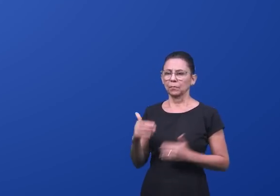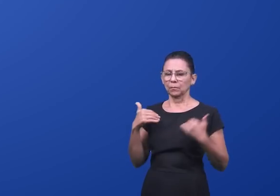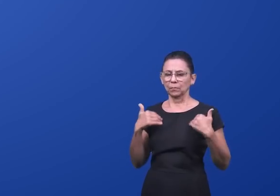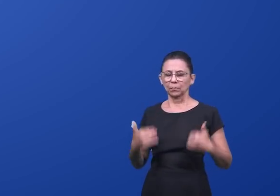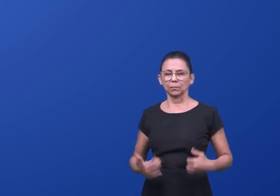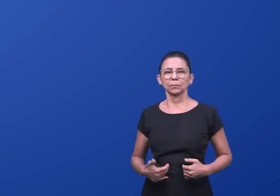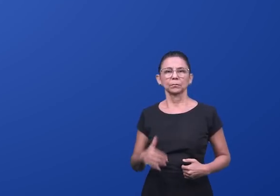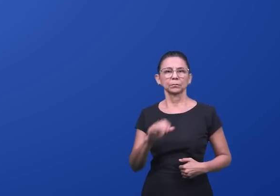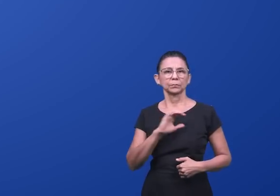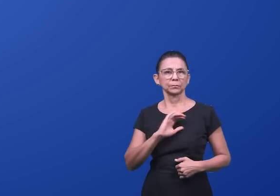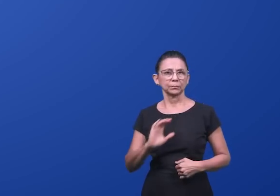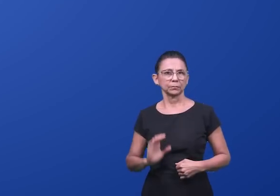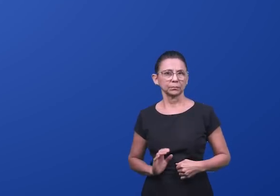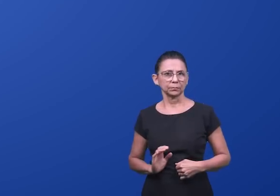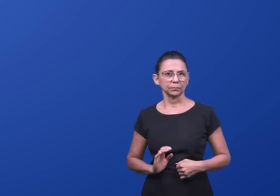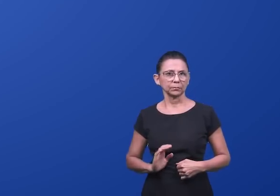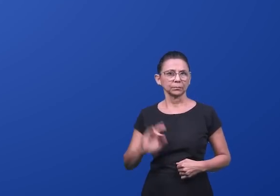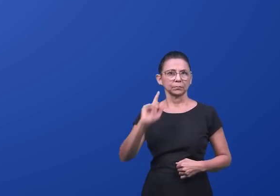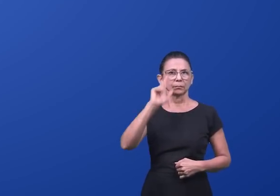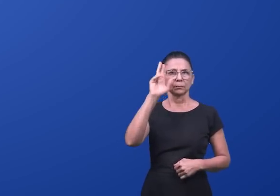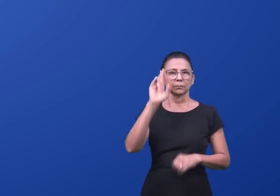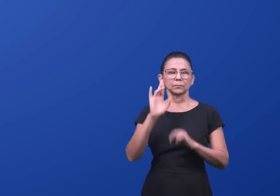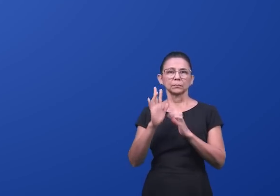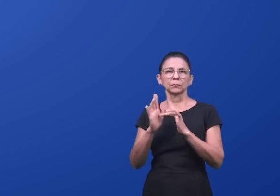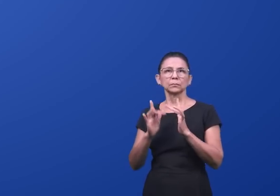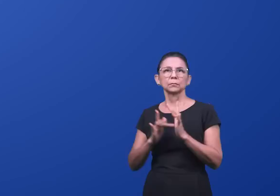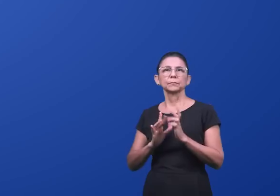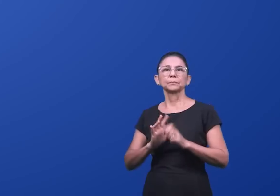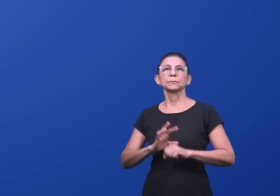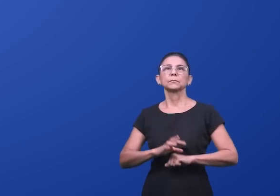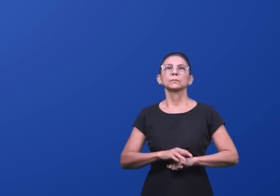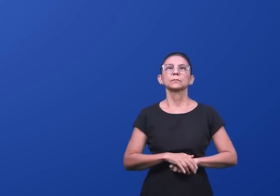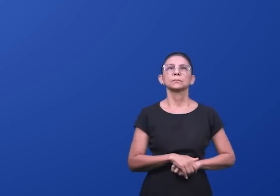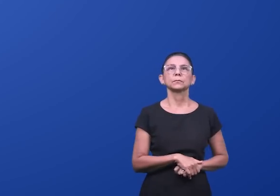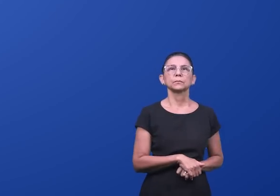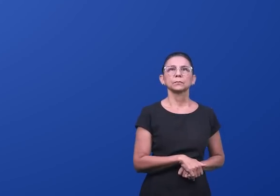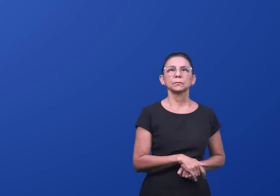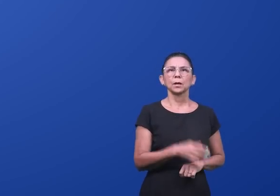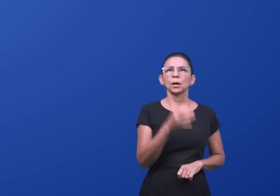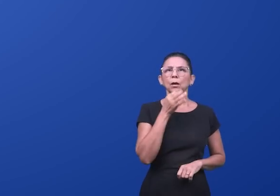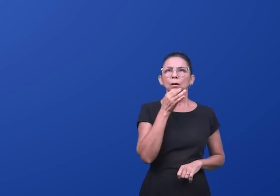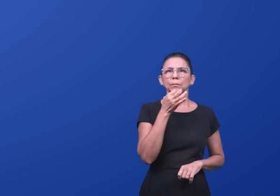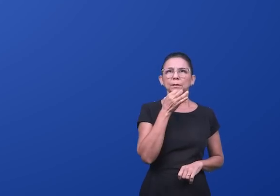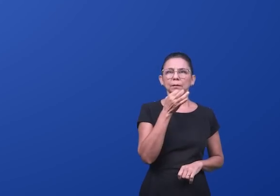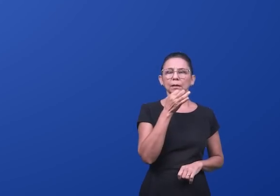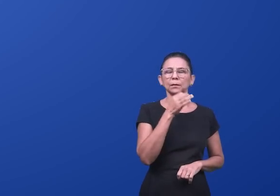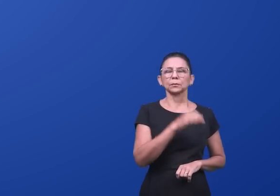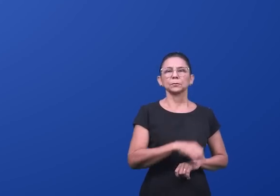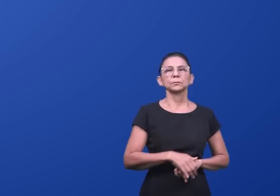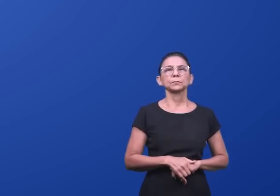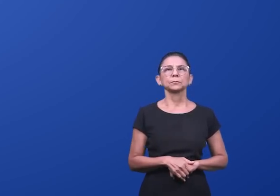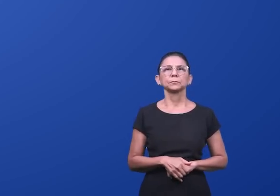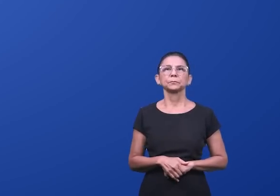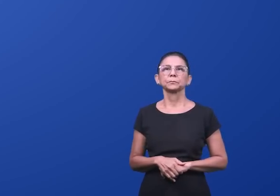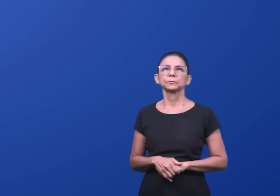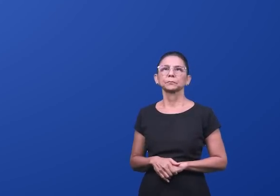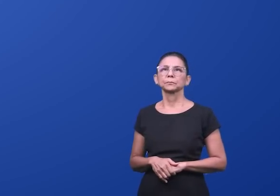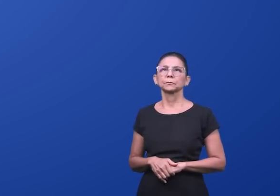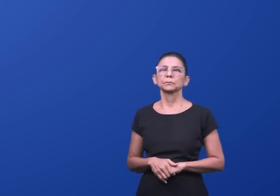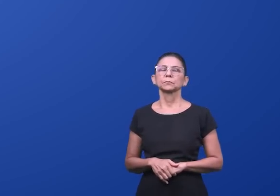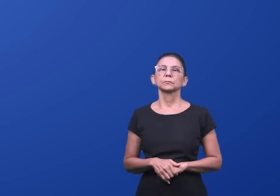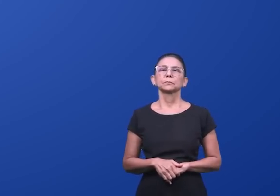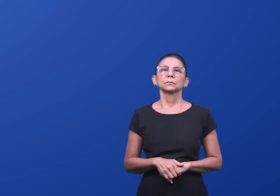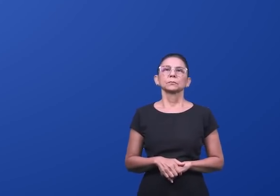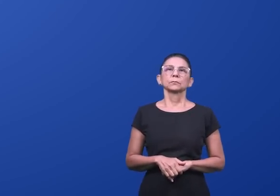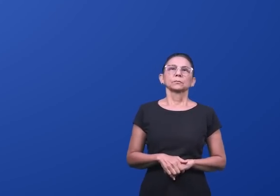Santo. Os 60 valentes de Israel representam uma igreja disciplinada, adestrada, é o corpo de Cristo, a